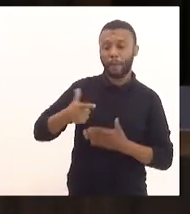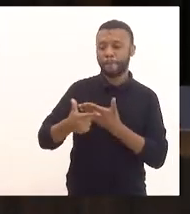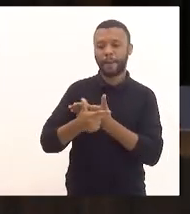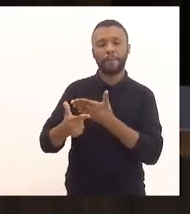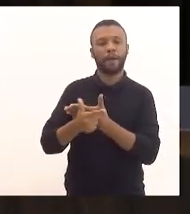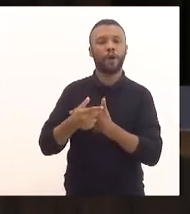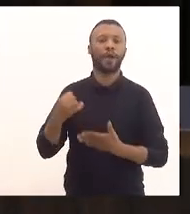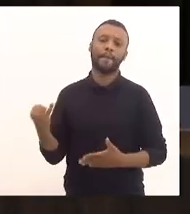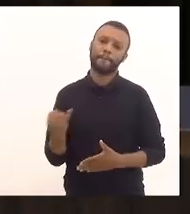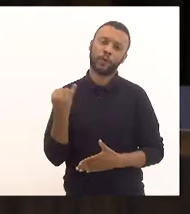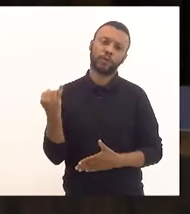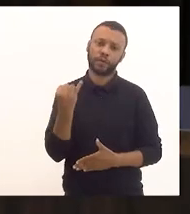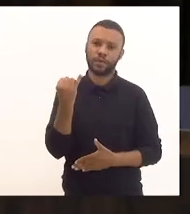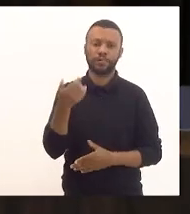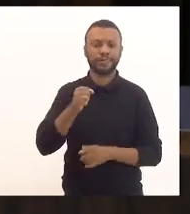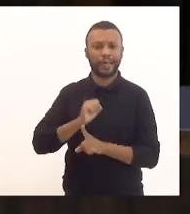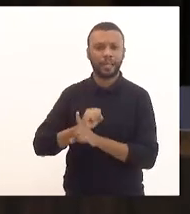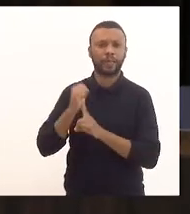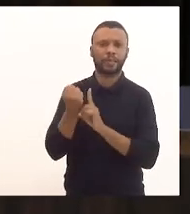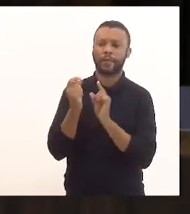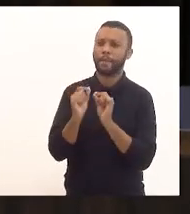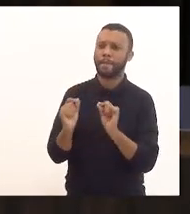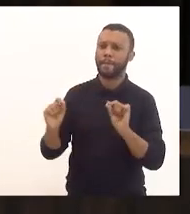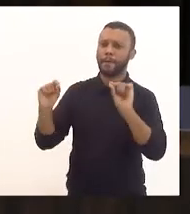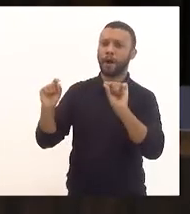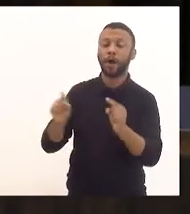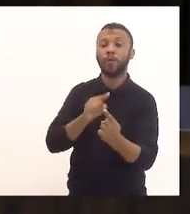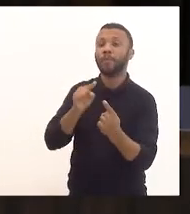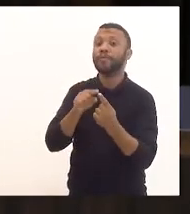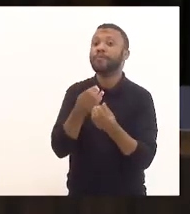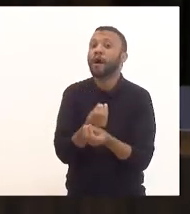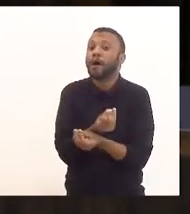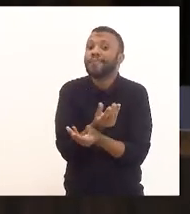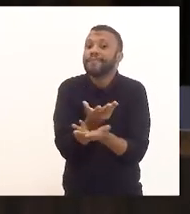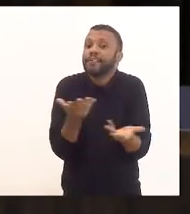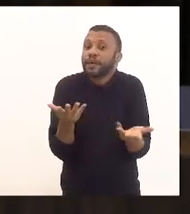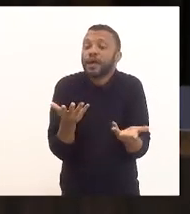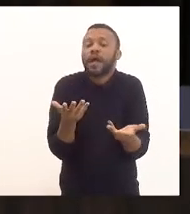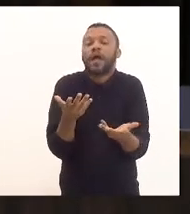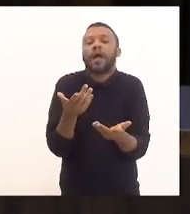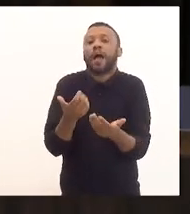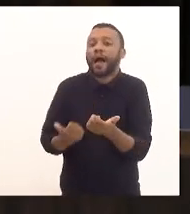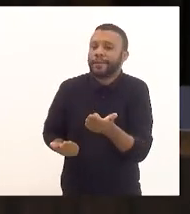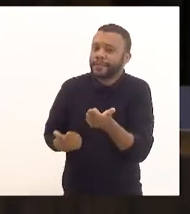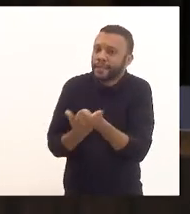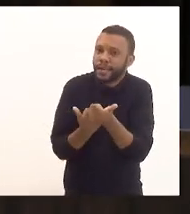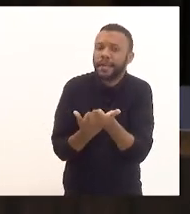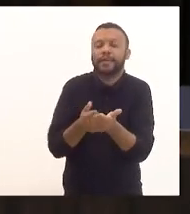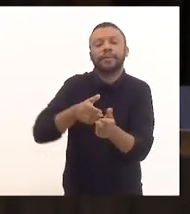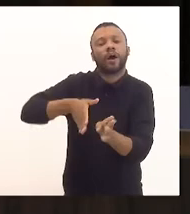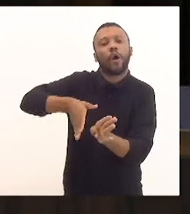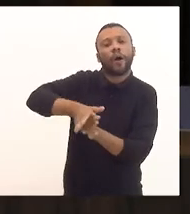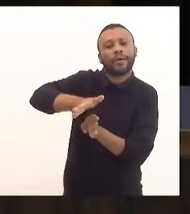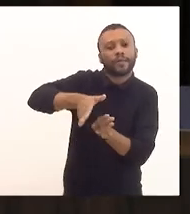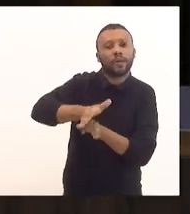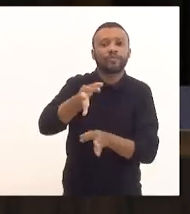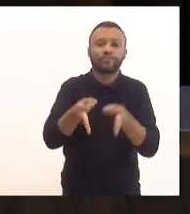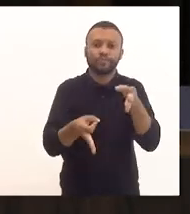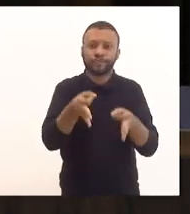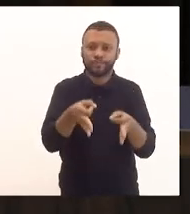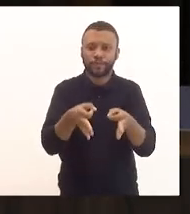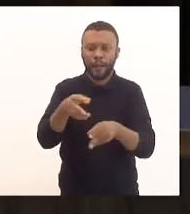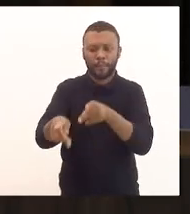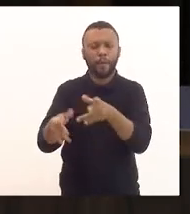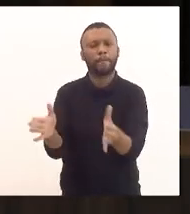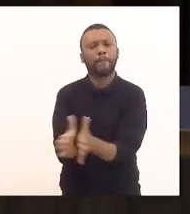fundamental na nossa sociedade a oferecer a assistência e orientação jurídica aquele situação de